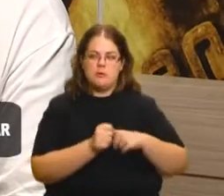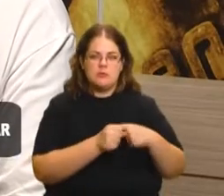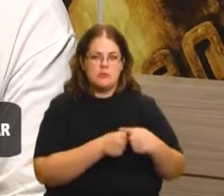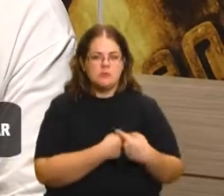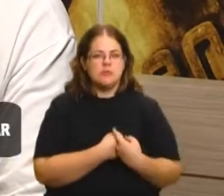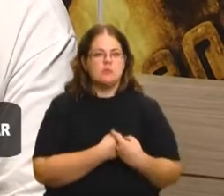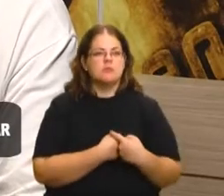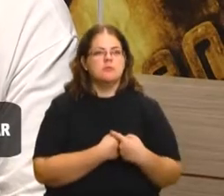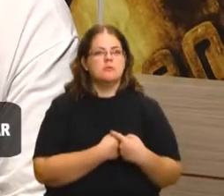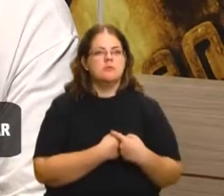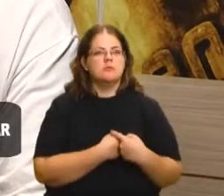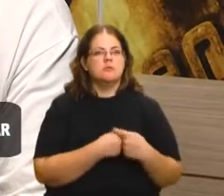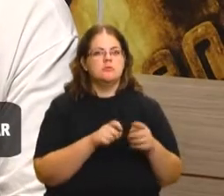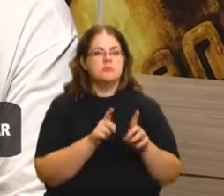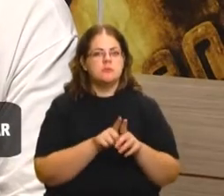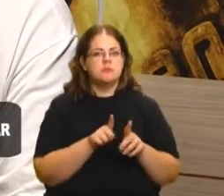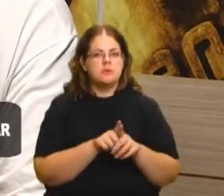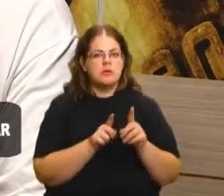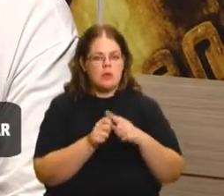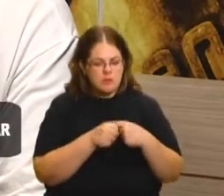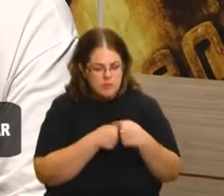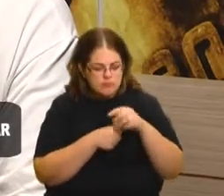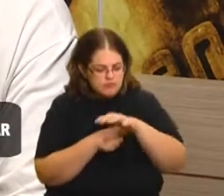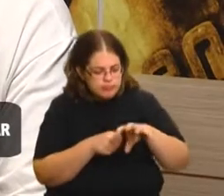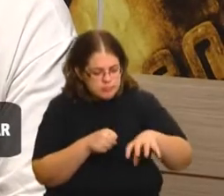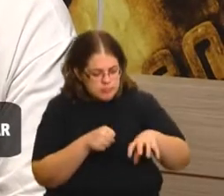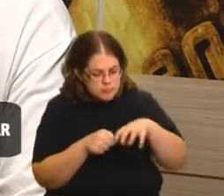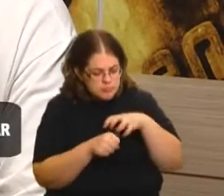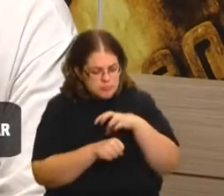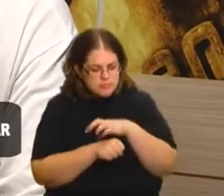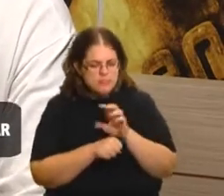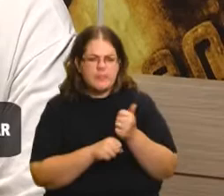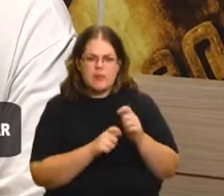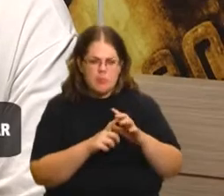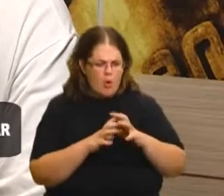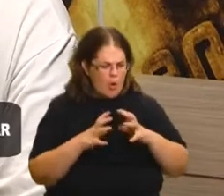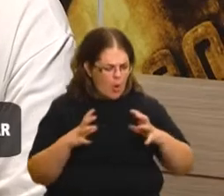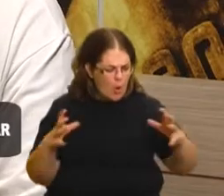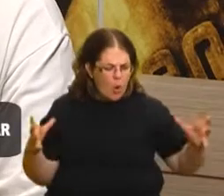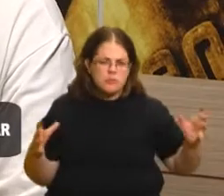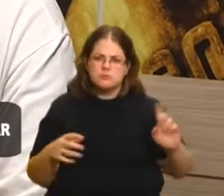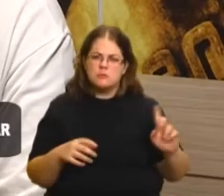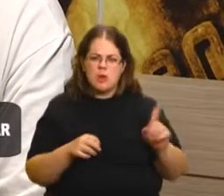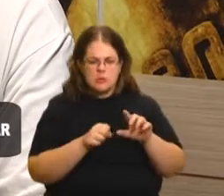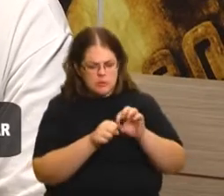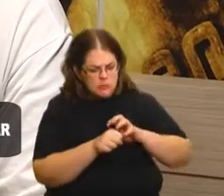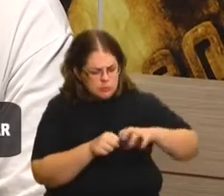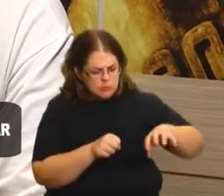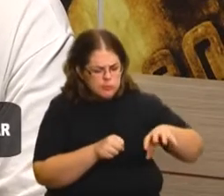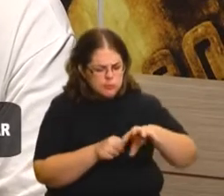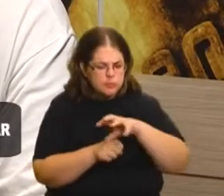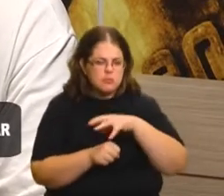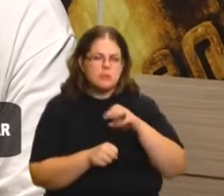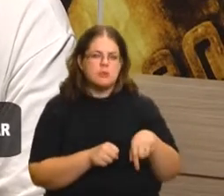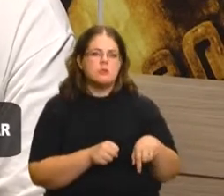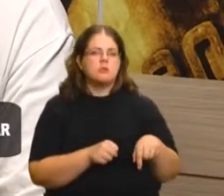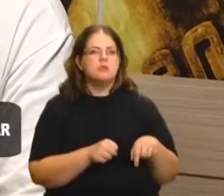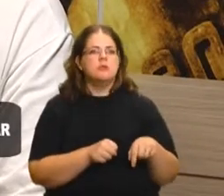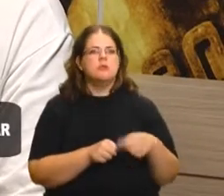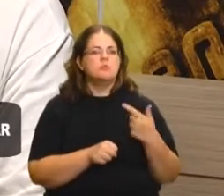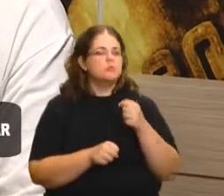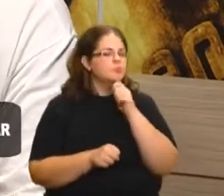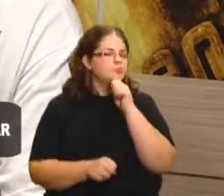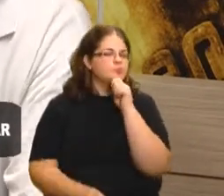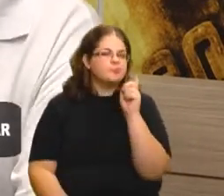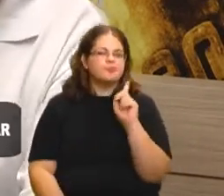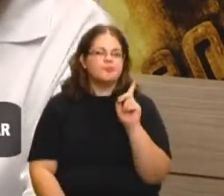grande parte estava em pequenos núcleos urbanos. Havia poucos grandes centros urbanos no país. E não